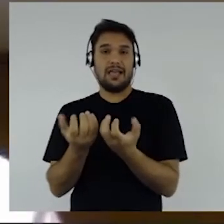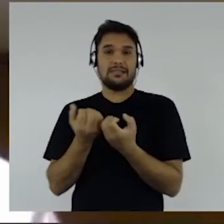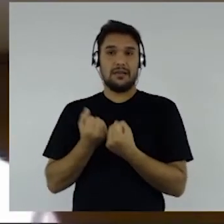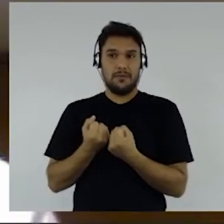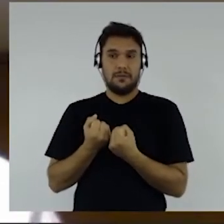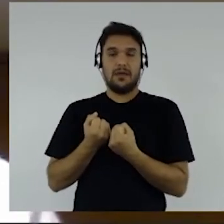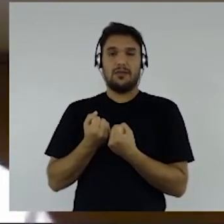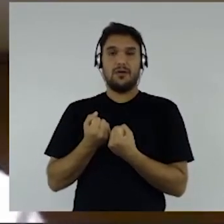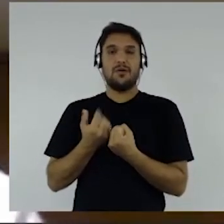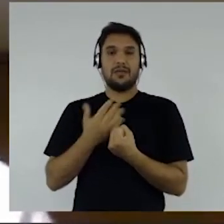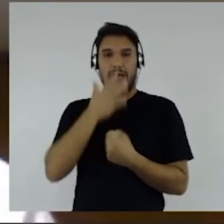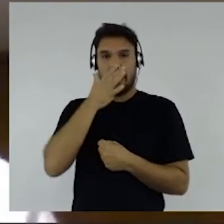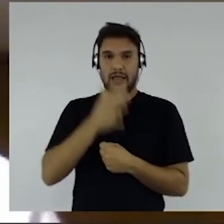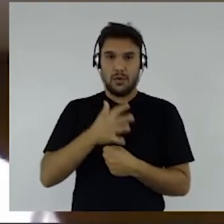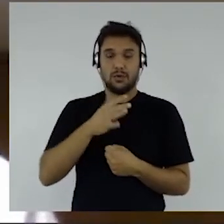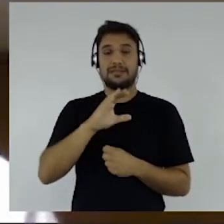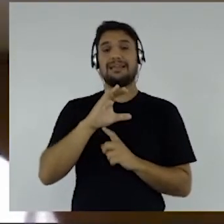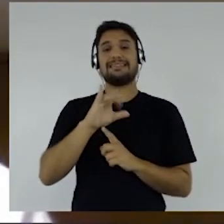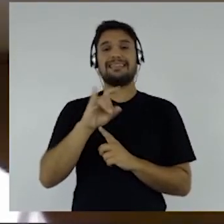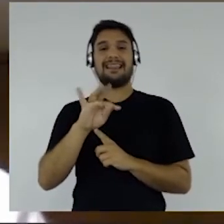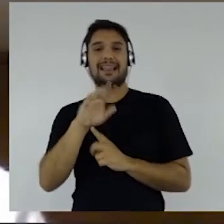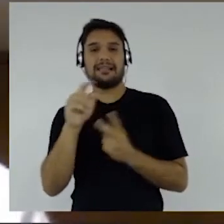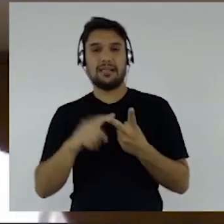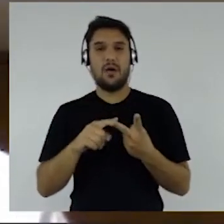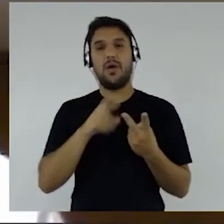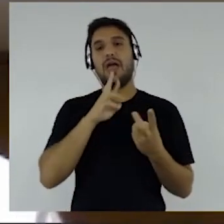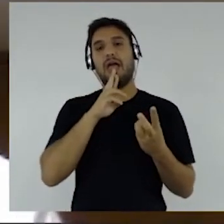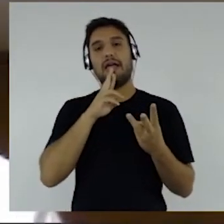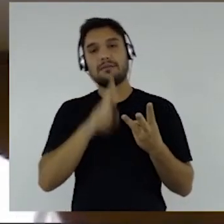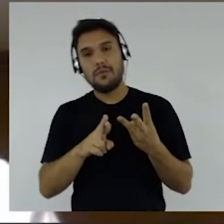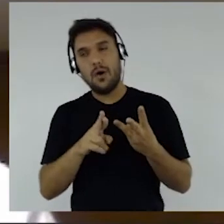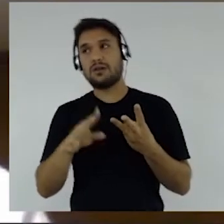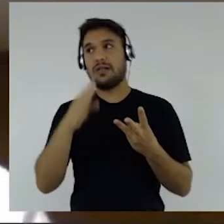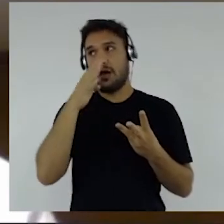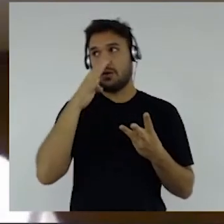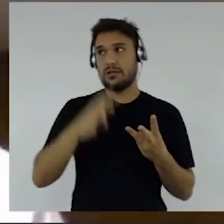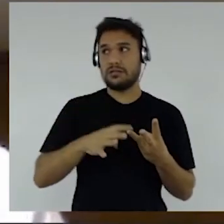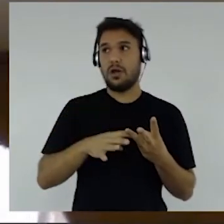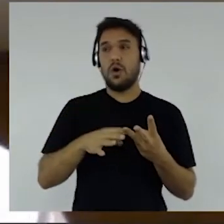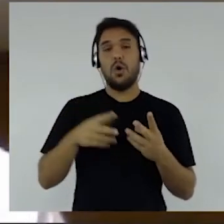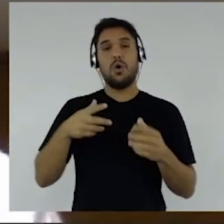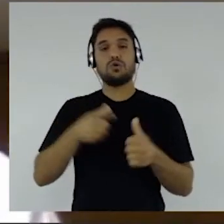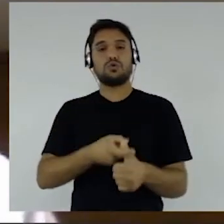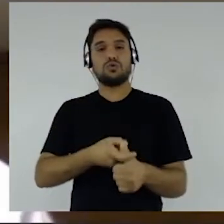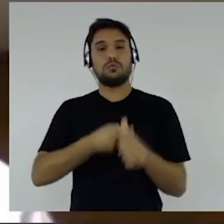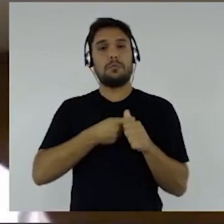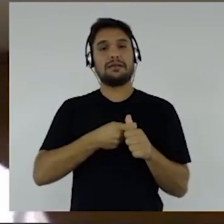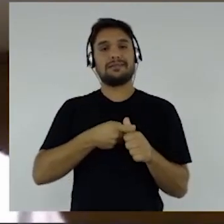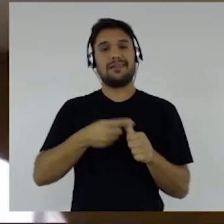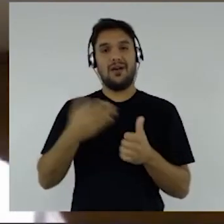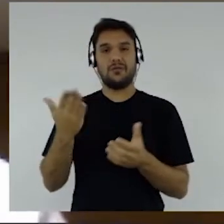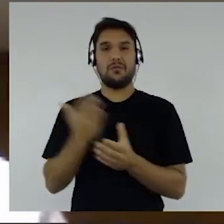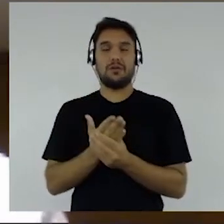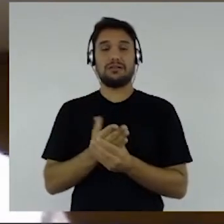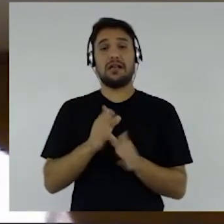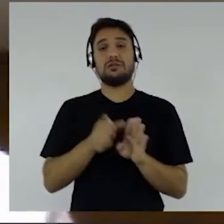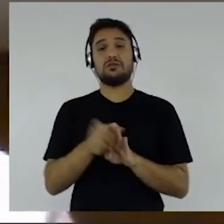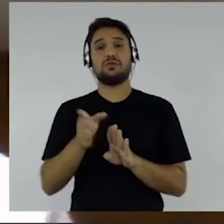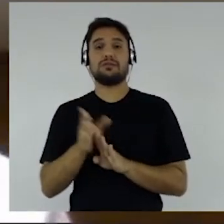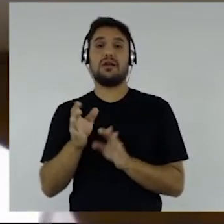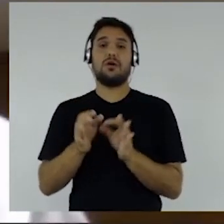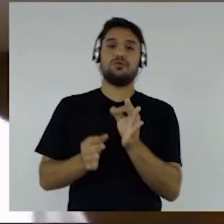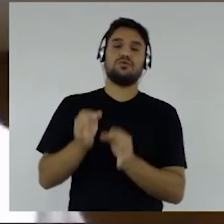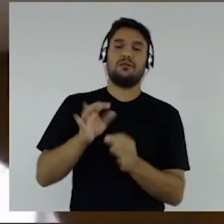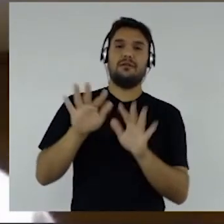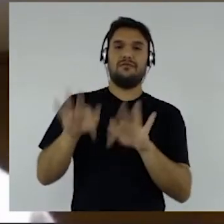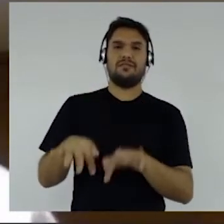da denúncia, citação, resposta à acusação, suspensão condicional do processo, instrução e julgamento.